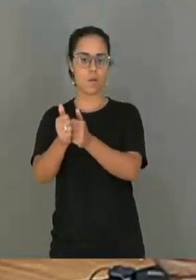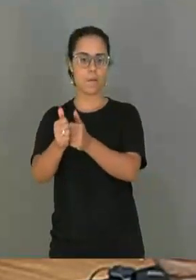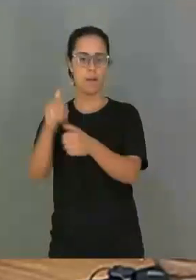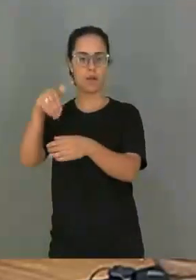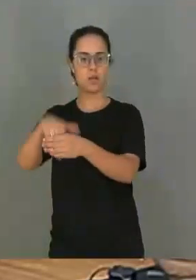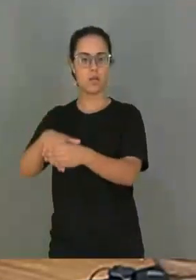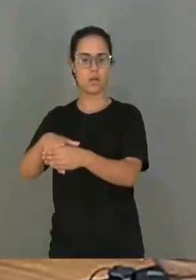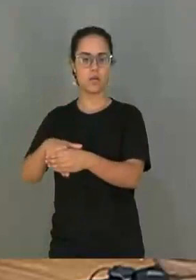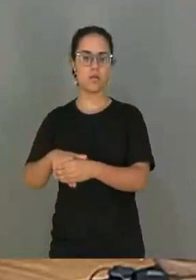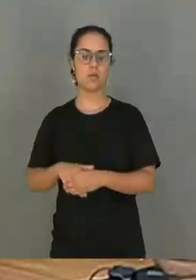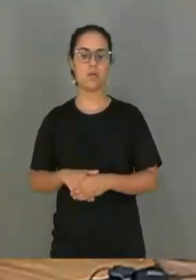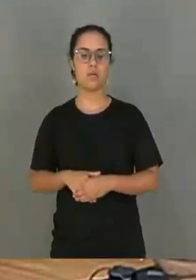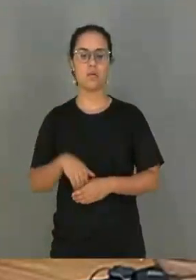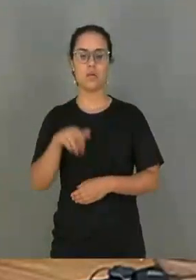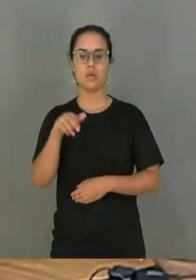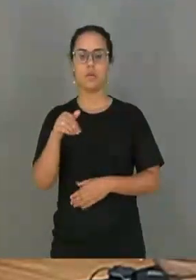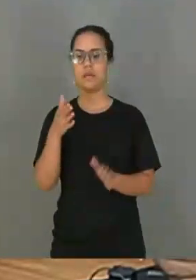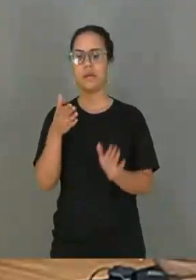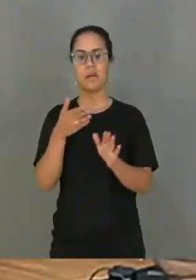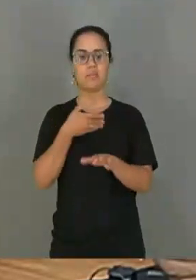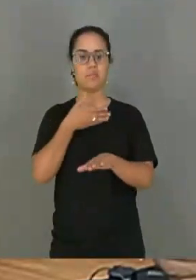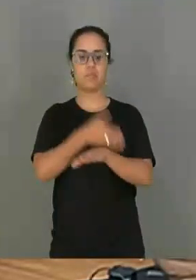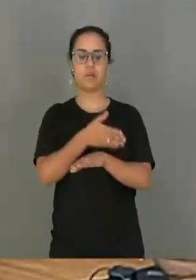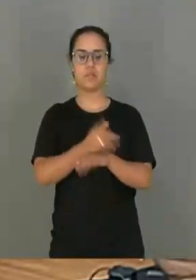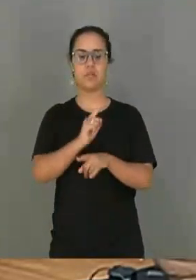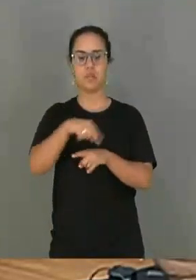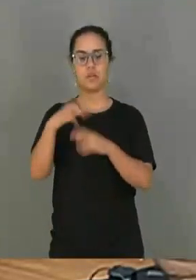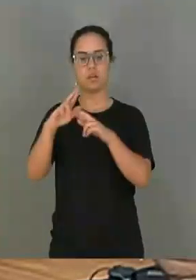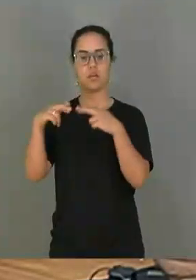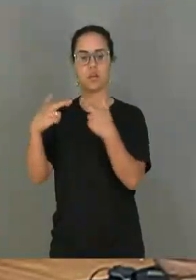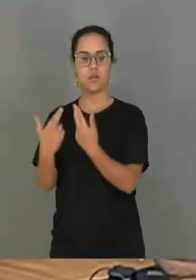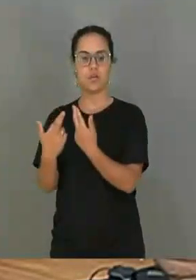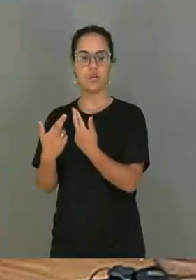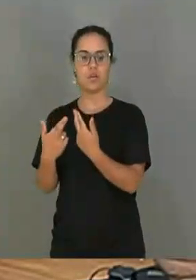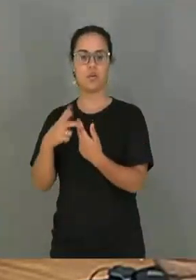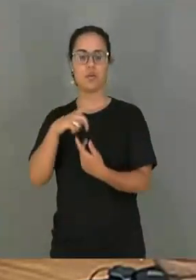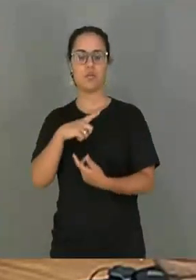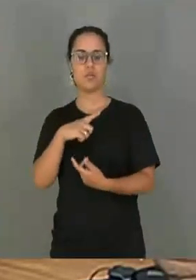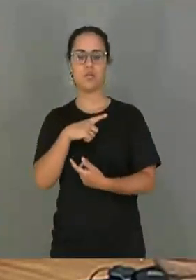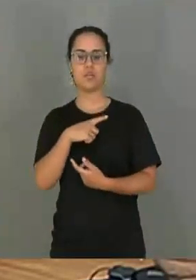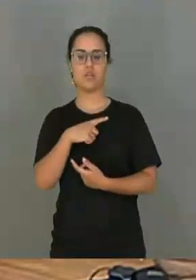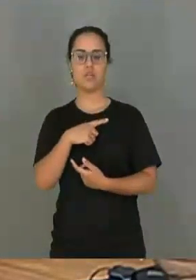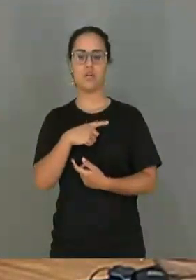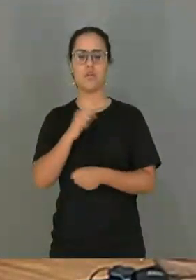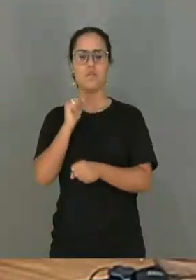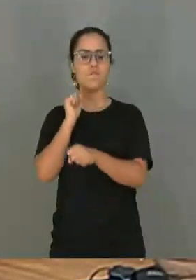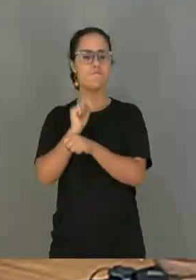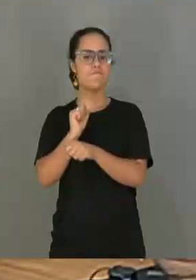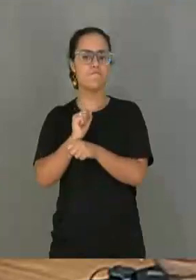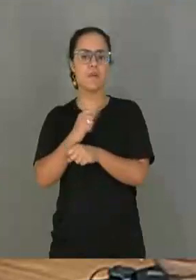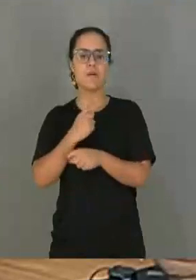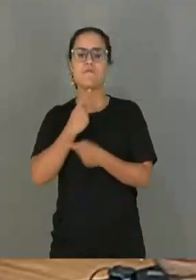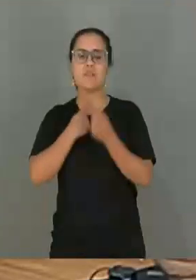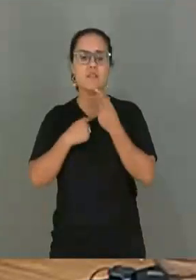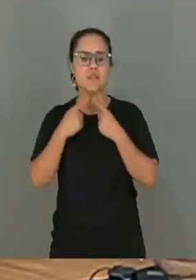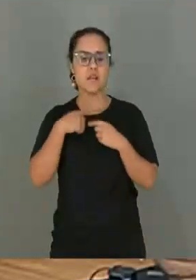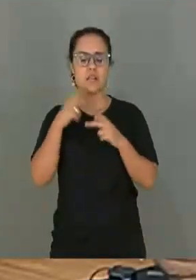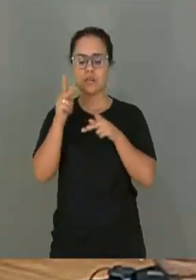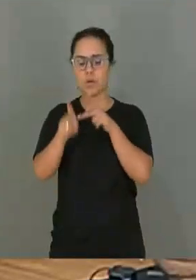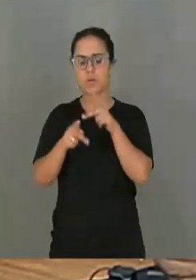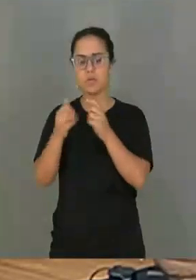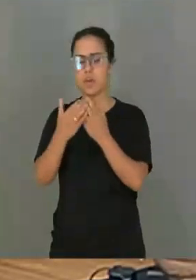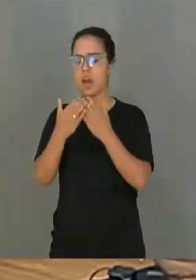eleições, e ninguém foi na nossa audiência, que tinha aí uma expectativa enorme da população,